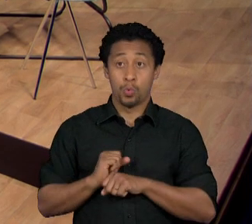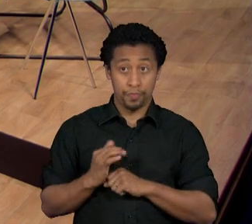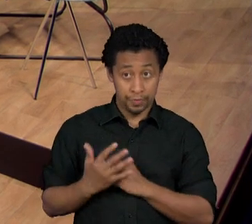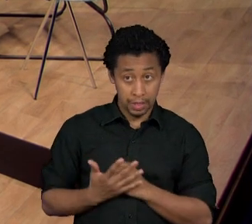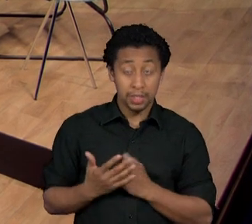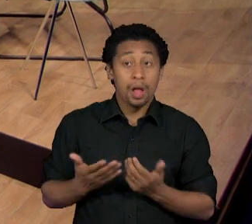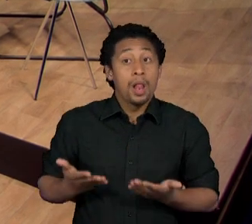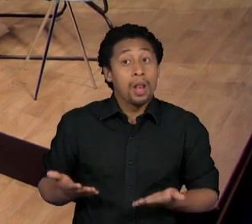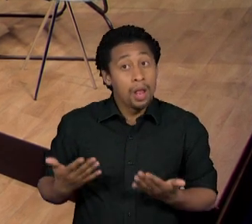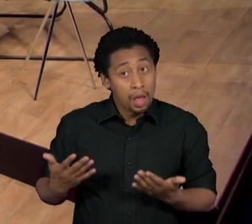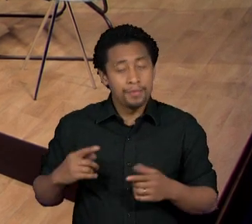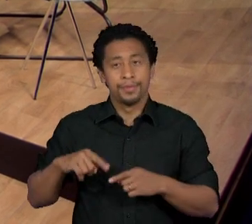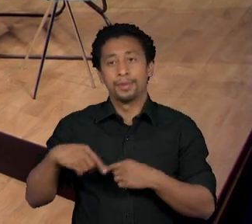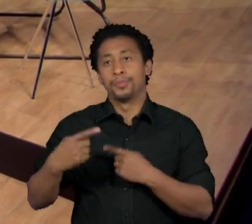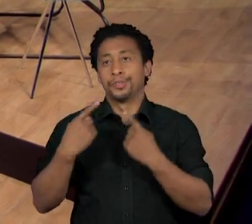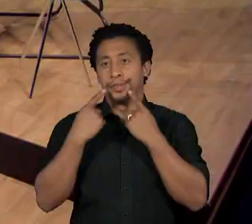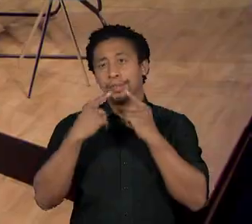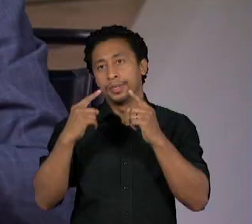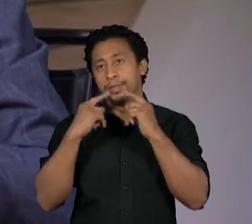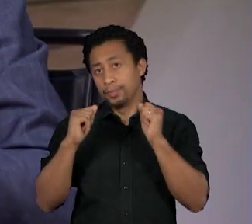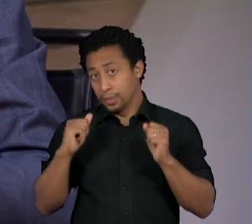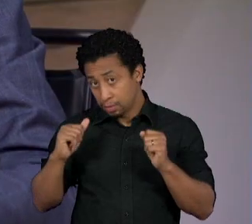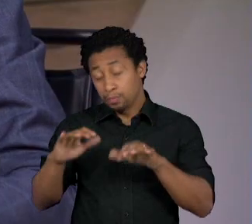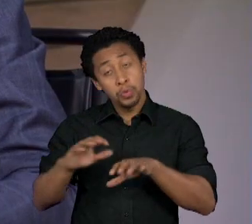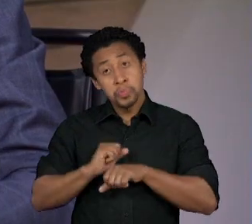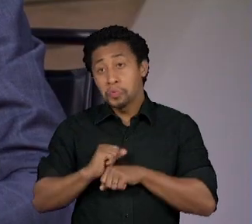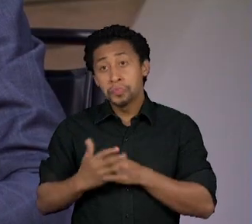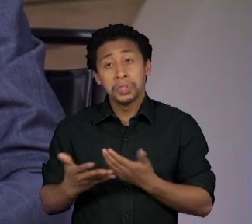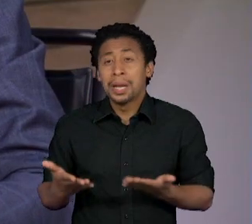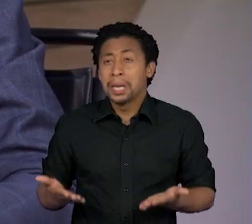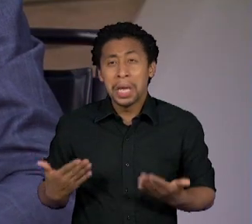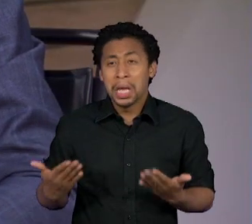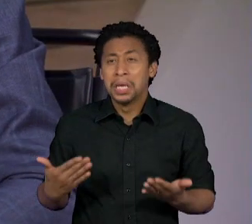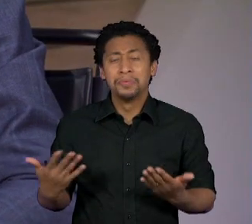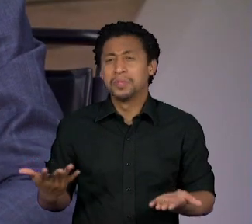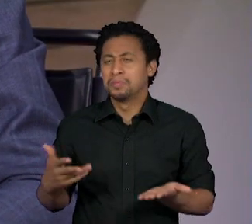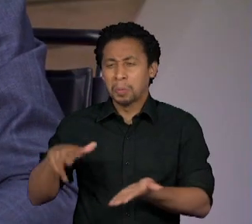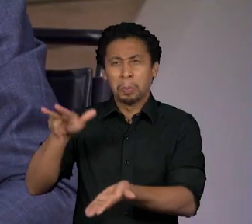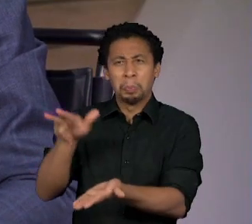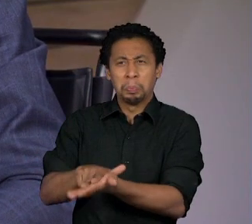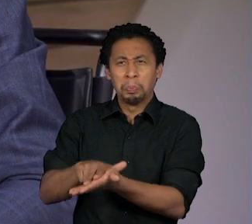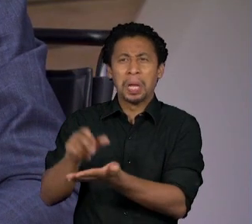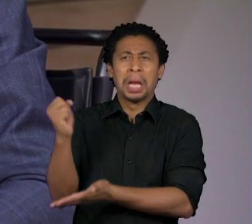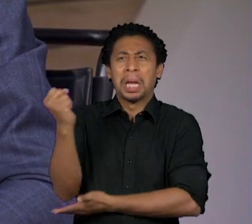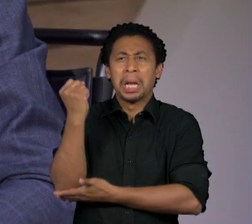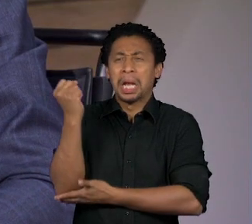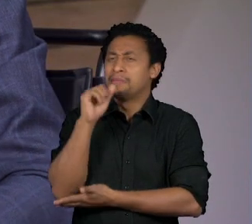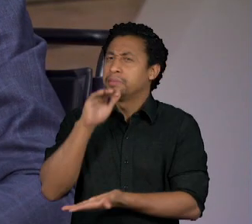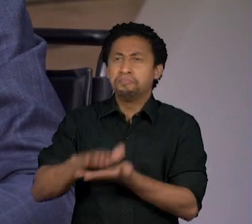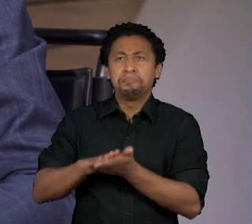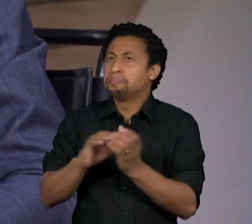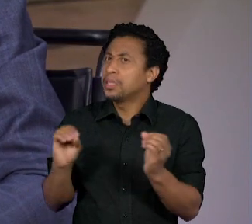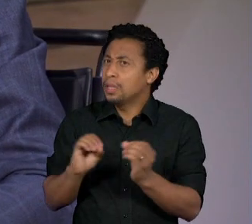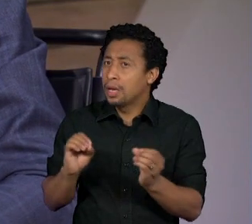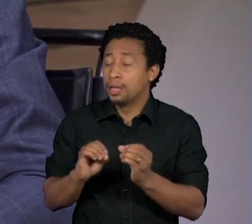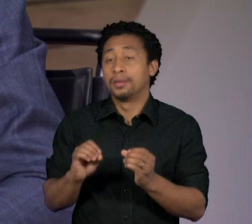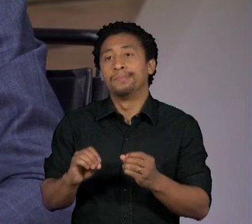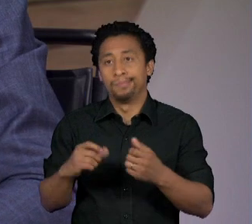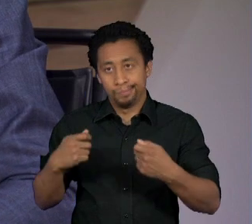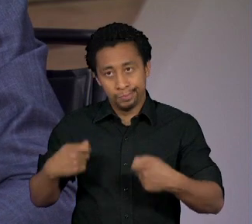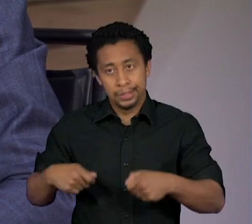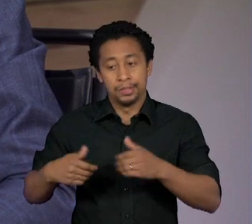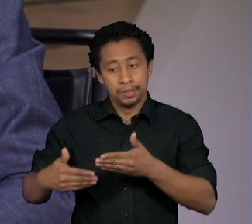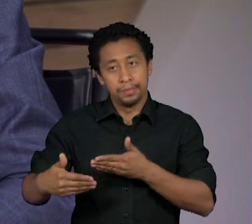leves, né? Quer dizer, assim, não foram internados, não tiveram complicações graves da Covid, né? E isso tem sido estudado, né? A gente